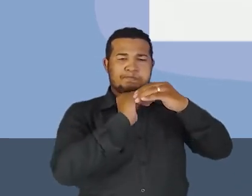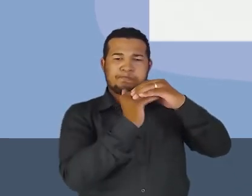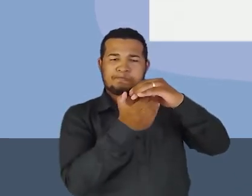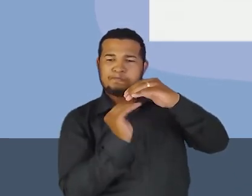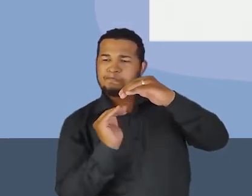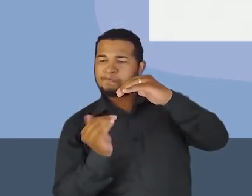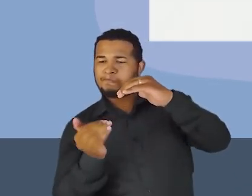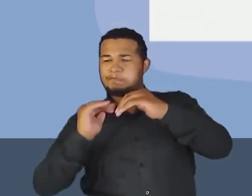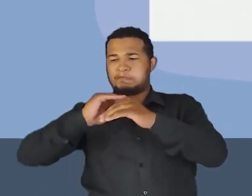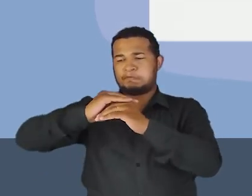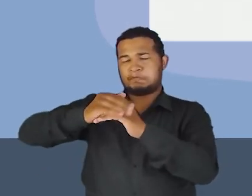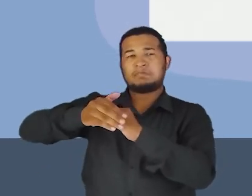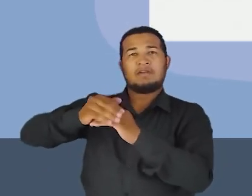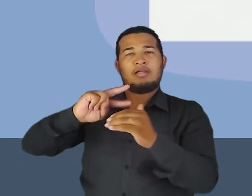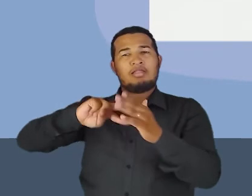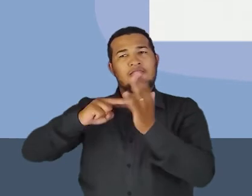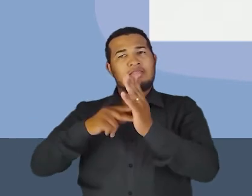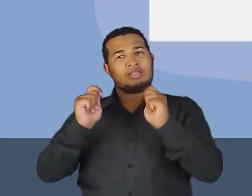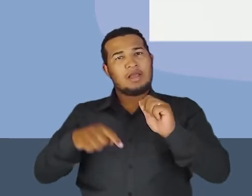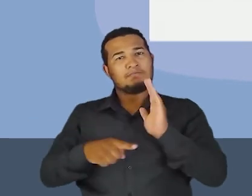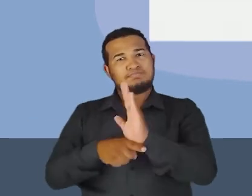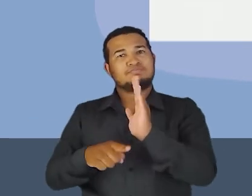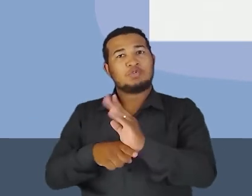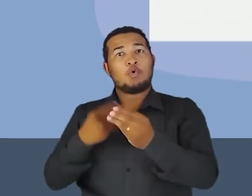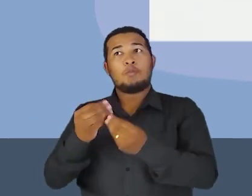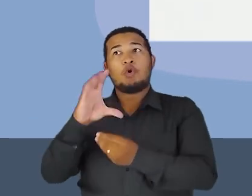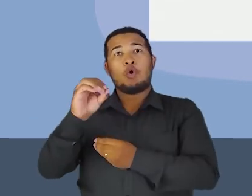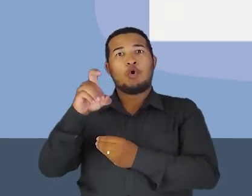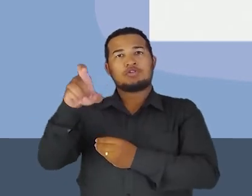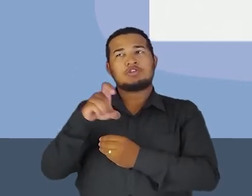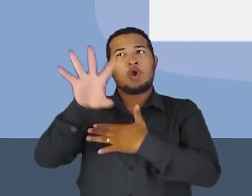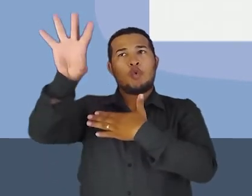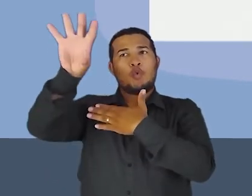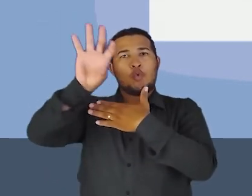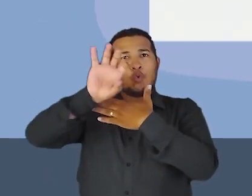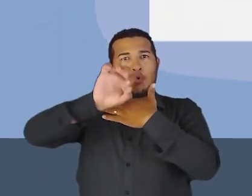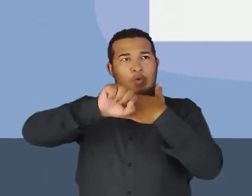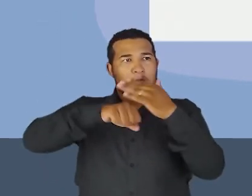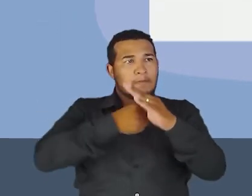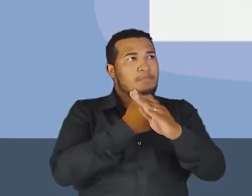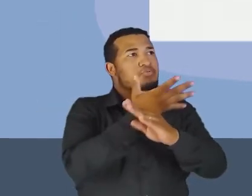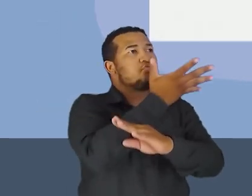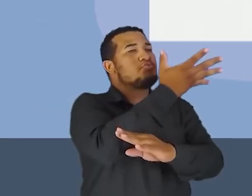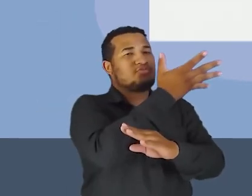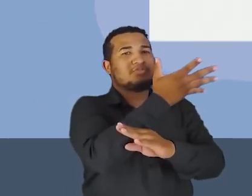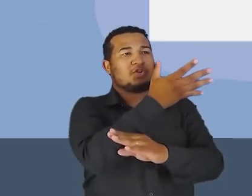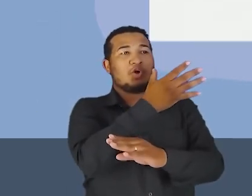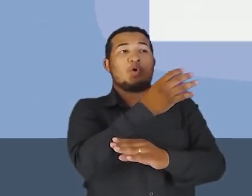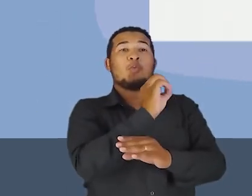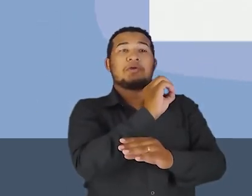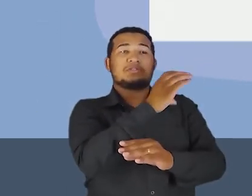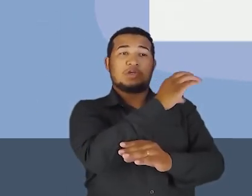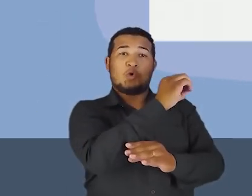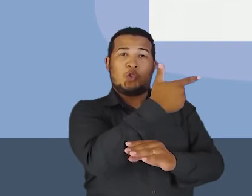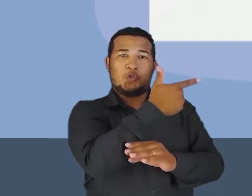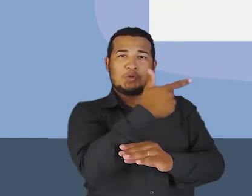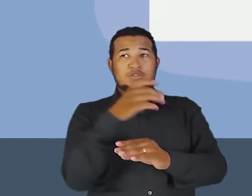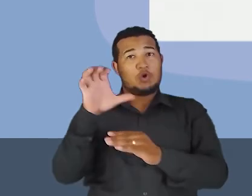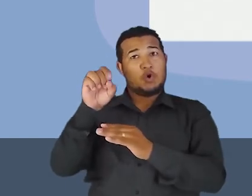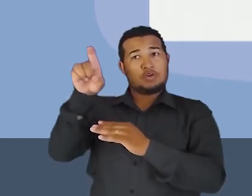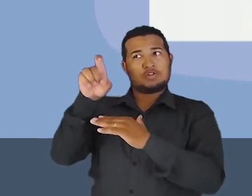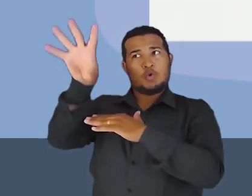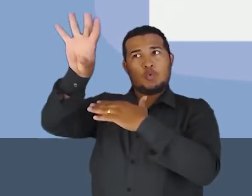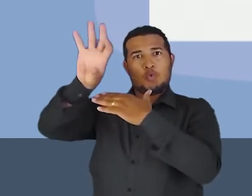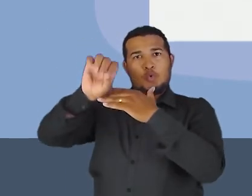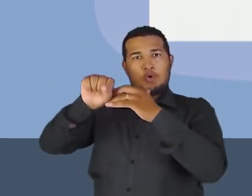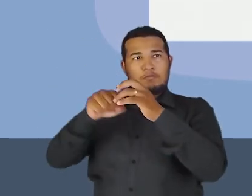ele vai auxiliar aí na entrada de oxigênio e saída de gás carbônico. Porque a casca do ovo, apesar de ser rígida, ela é